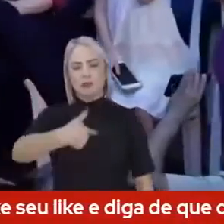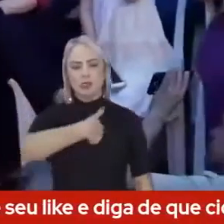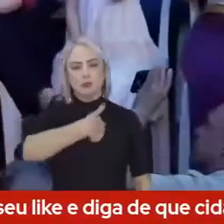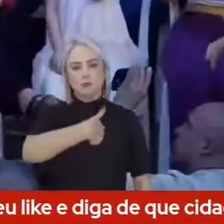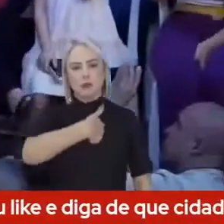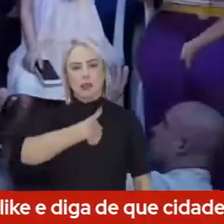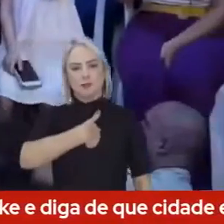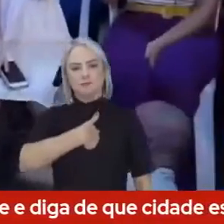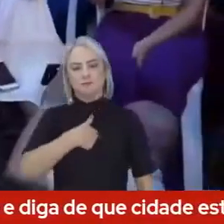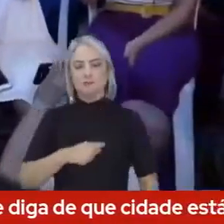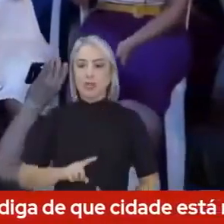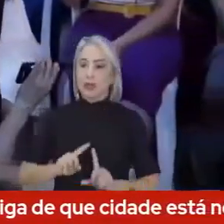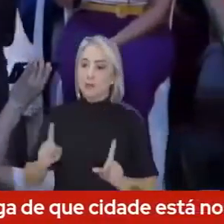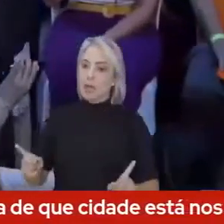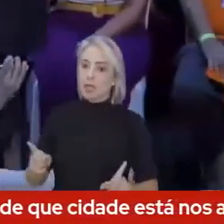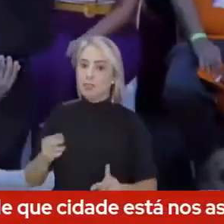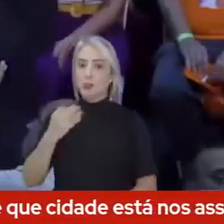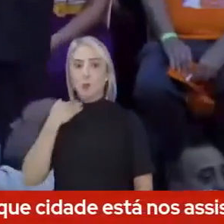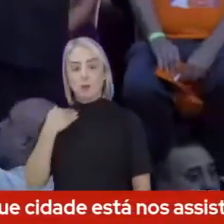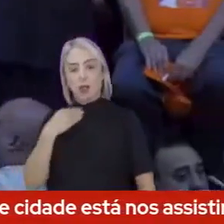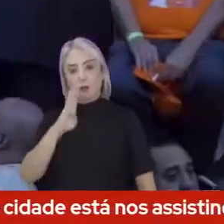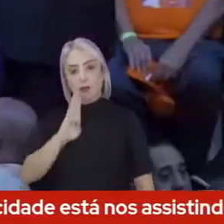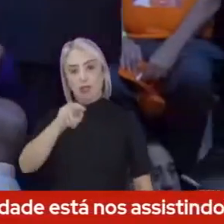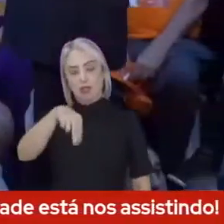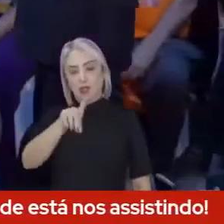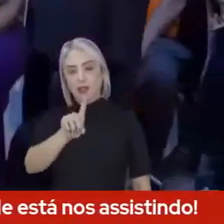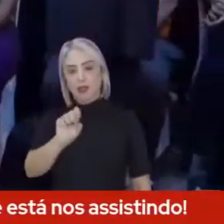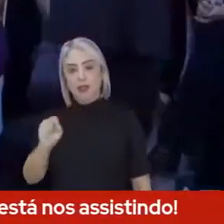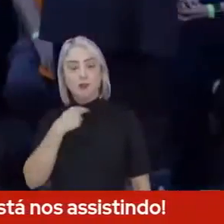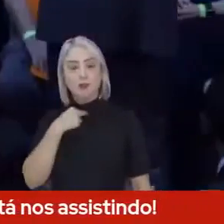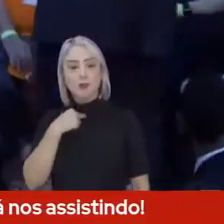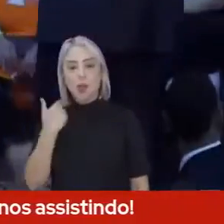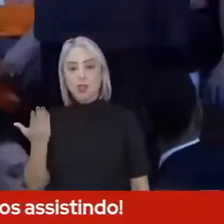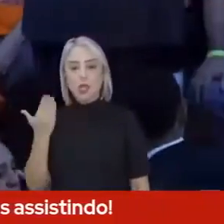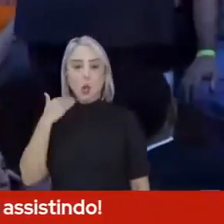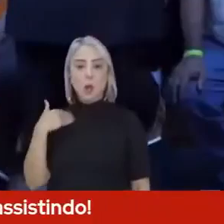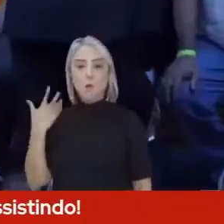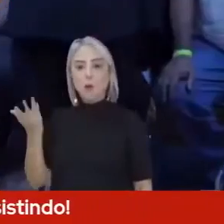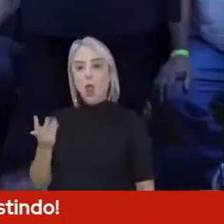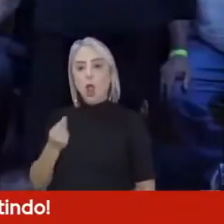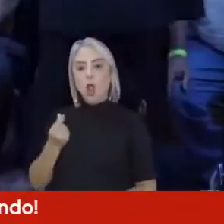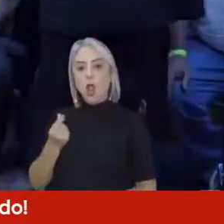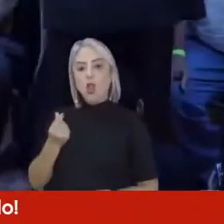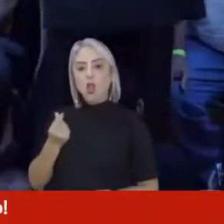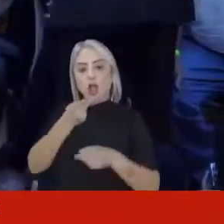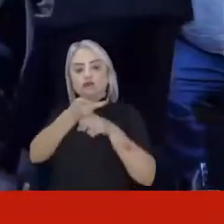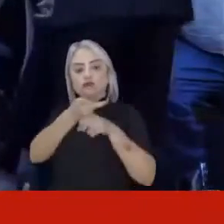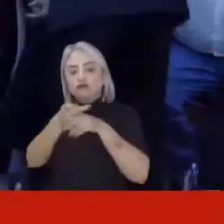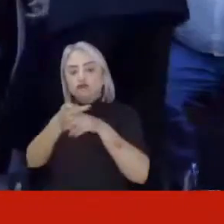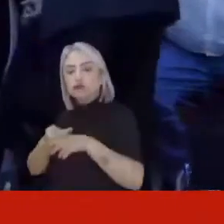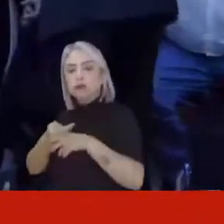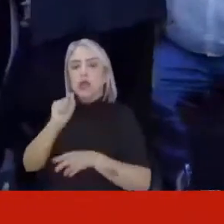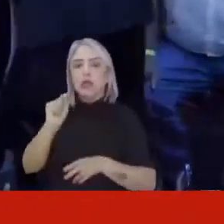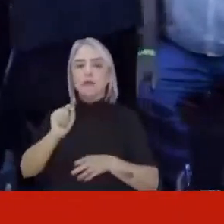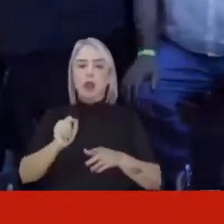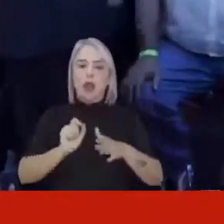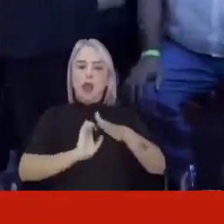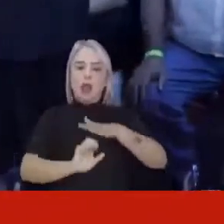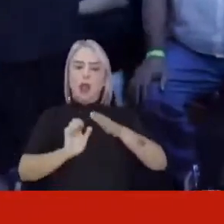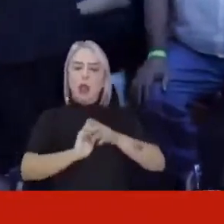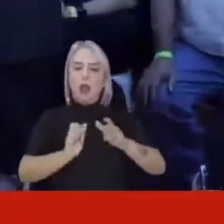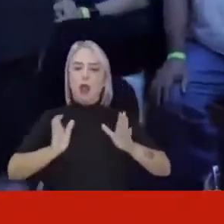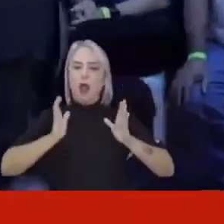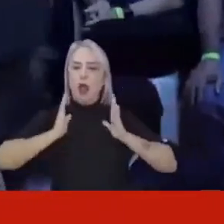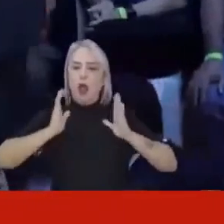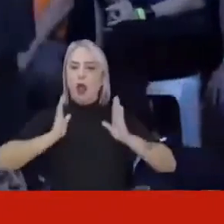Entretanto, o BNDES não pode mais ser um banco para emprestar dinheiro para grandes empresas, para